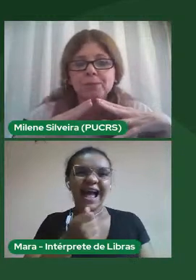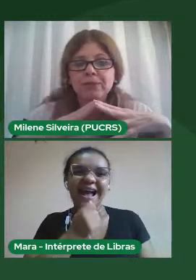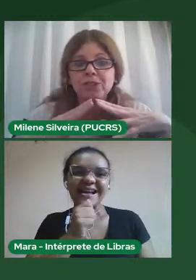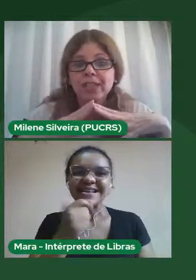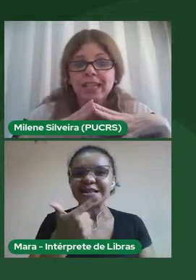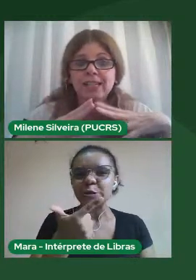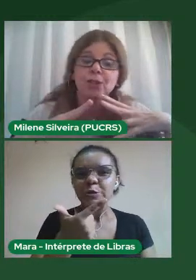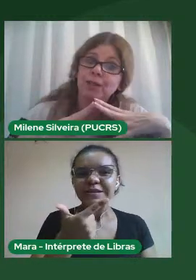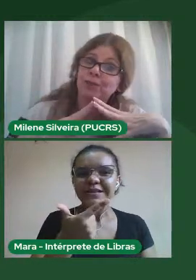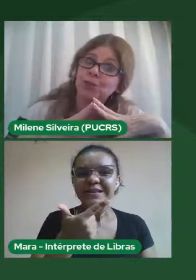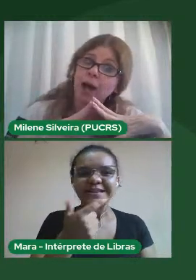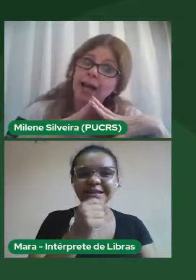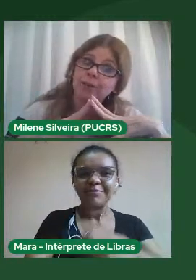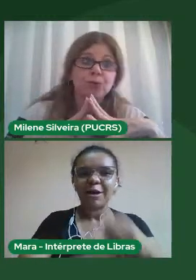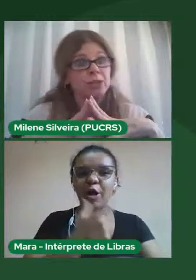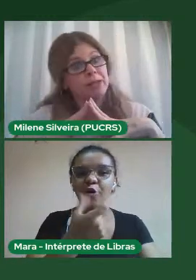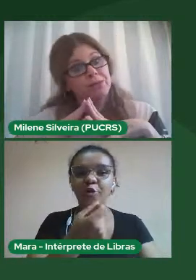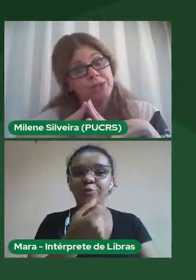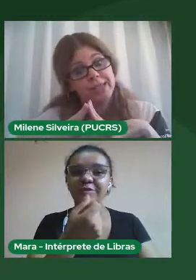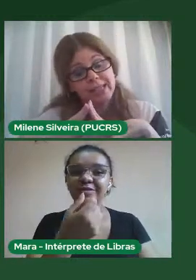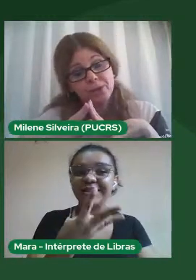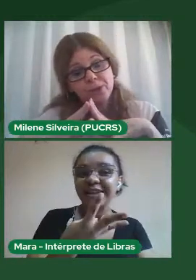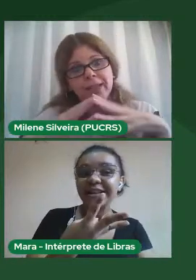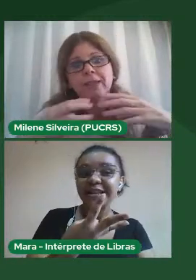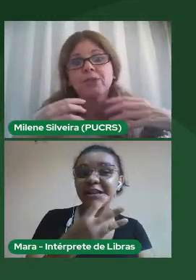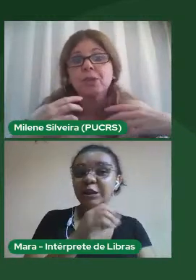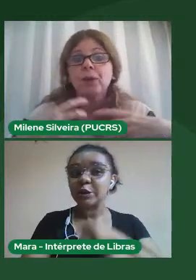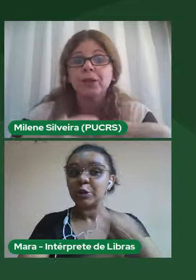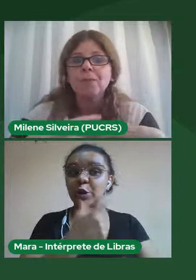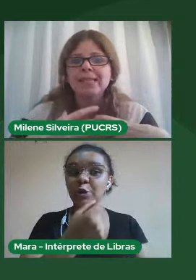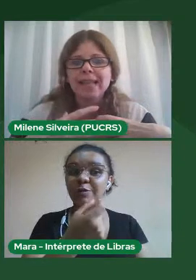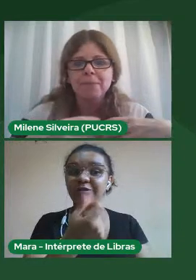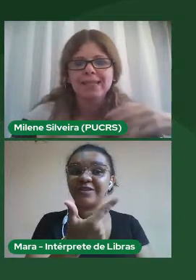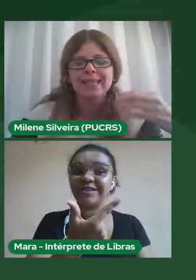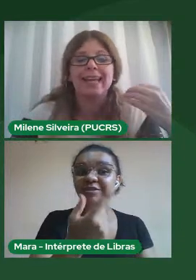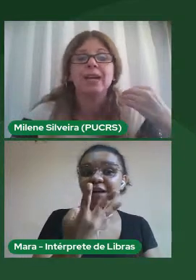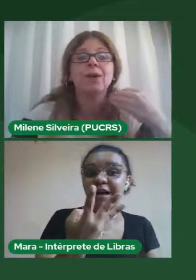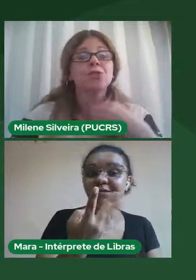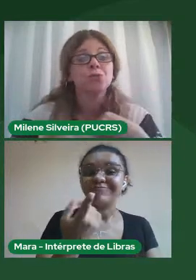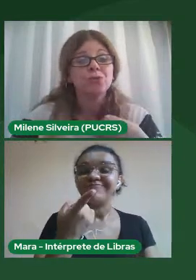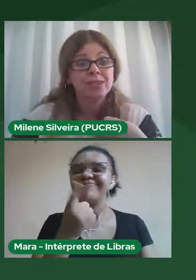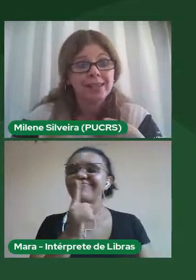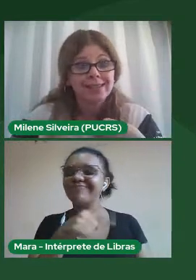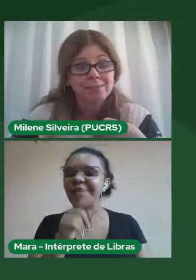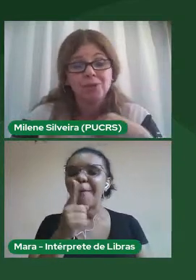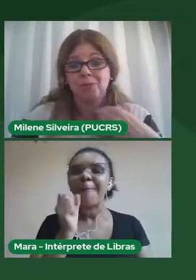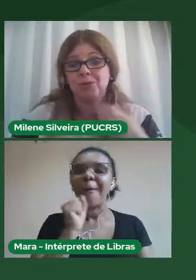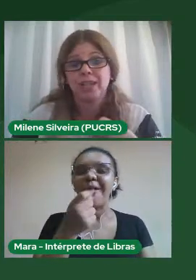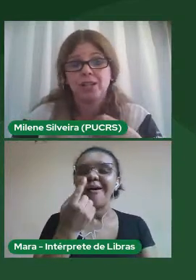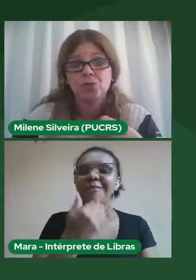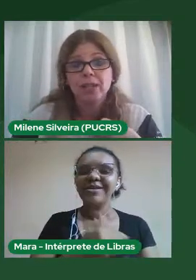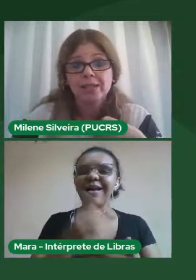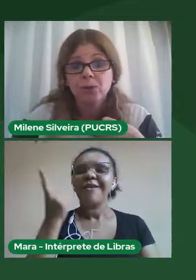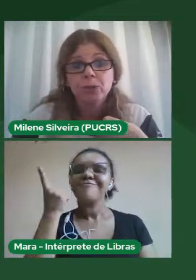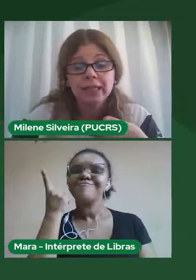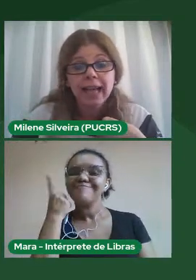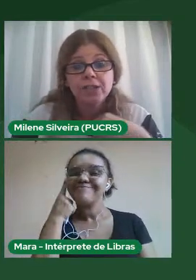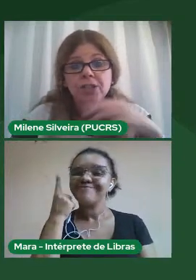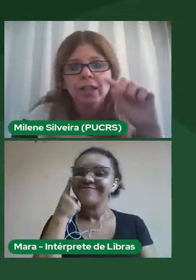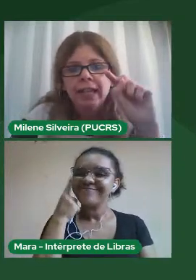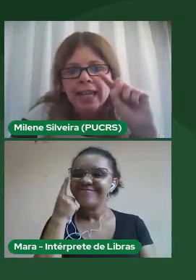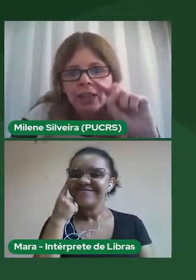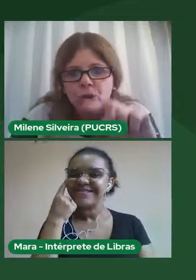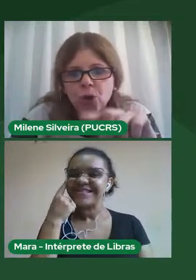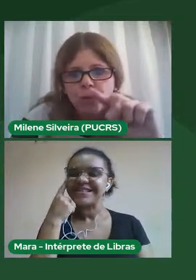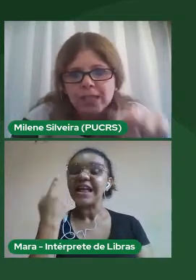2023, 2024, 2025. Então, vocês já podem começar a pensar. Eu ajudo vocês, porque eu sou a pessoa que ajuda essa